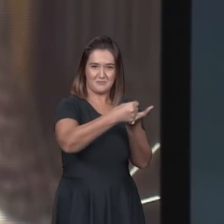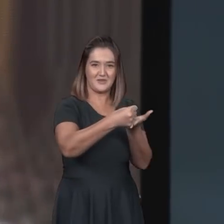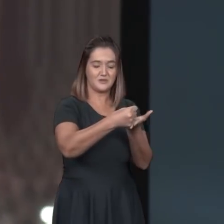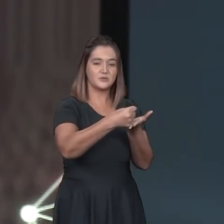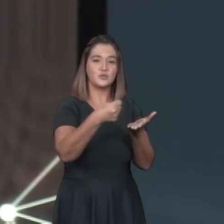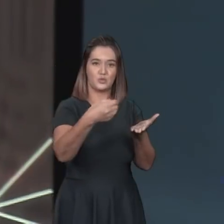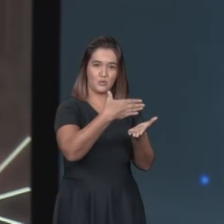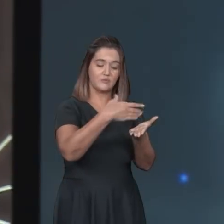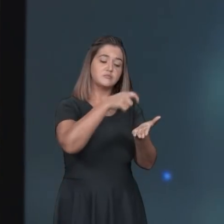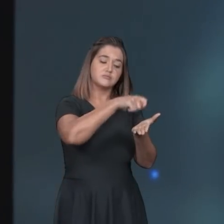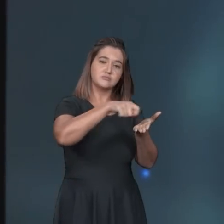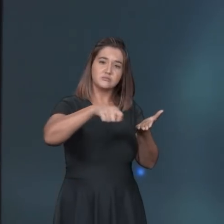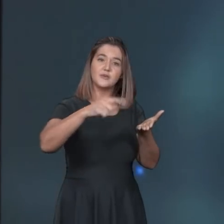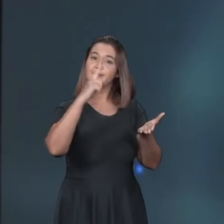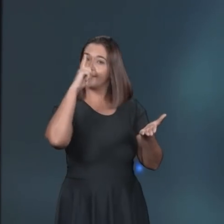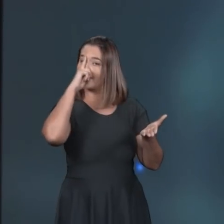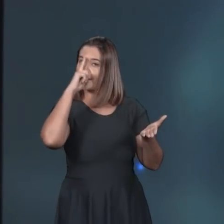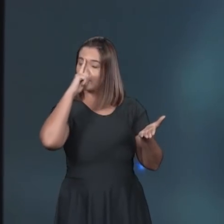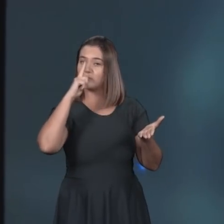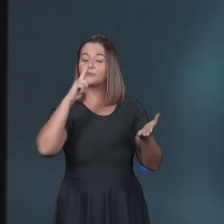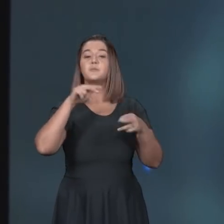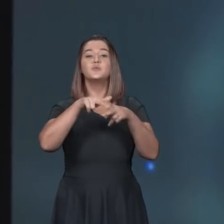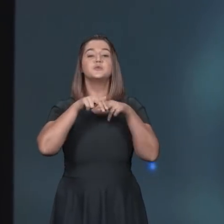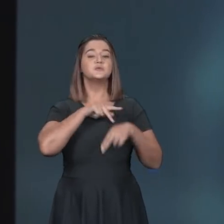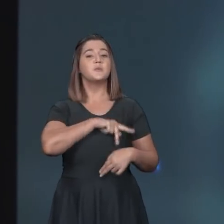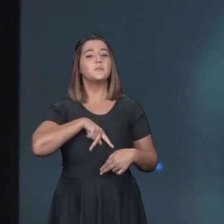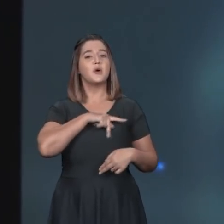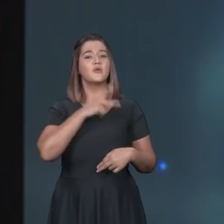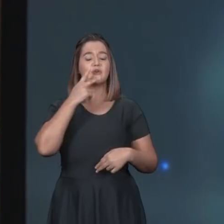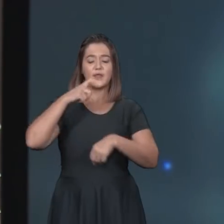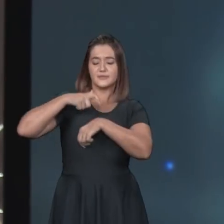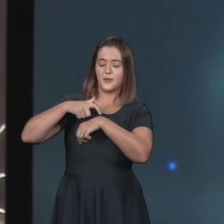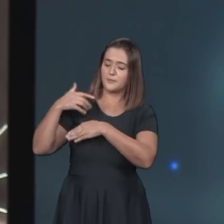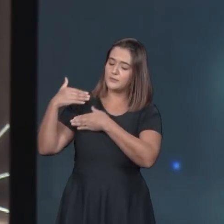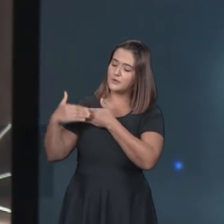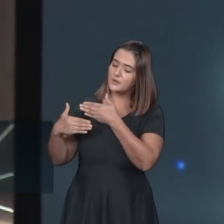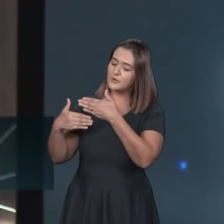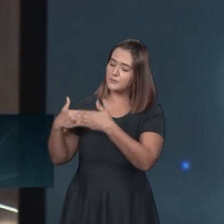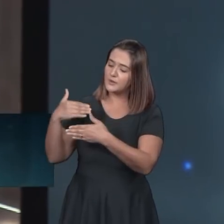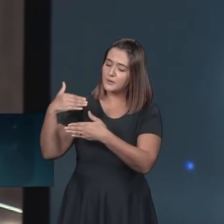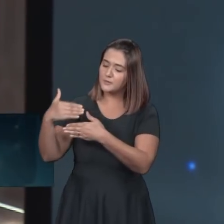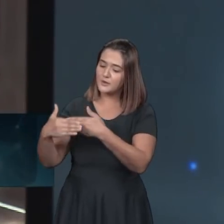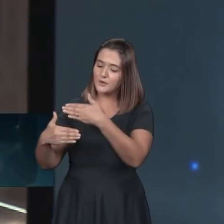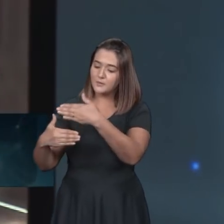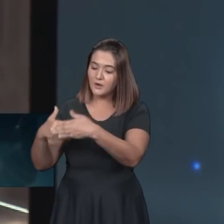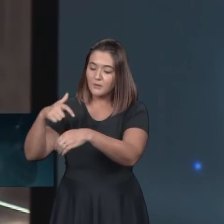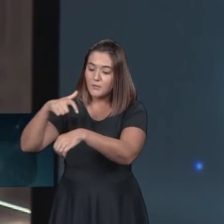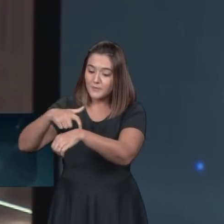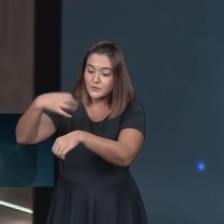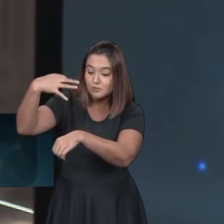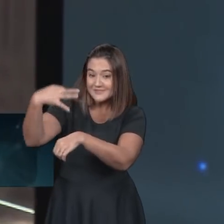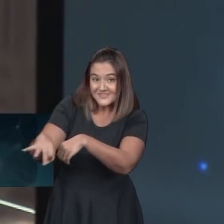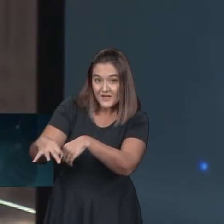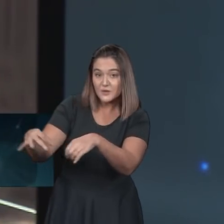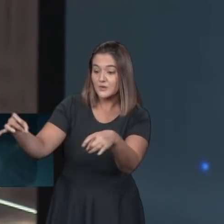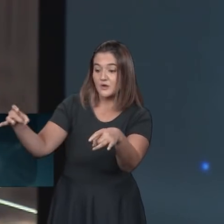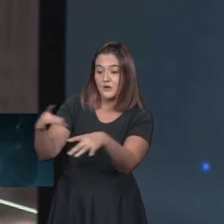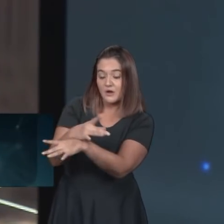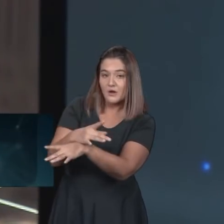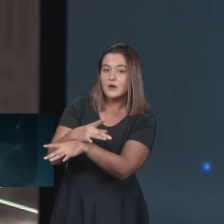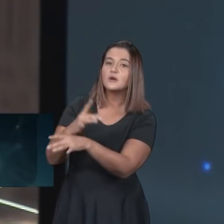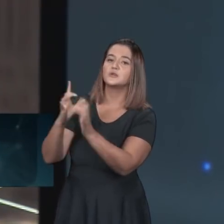quando Paulo escreve vindo à plenitude do tempo, ele usa uma expressão pleroma tu chrono. O que é